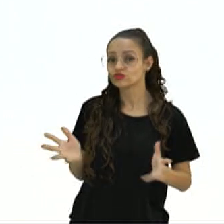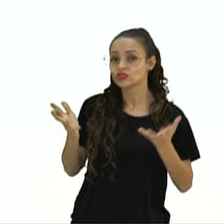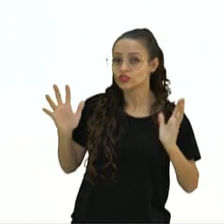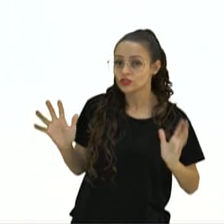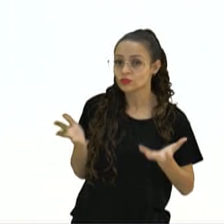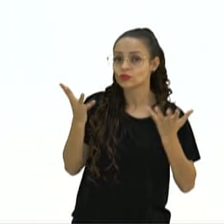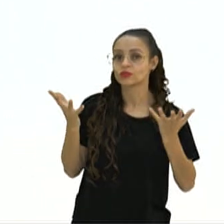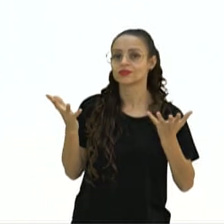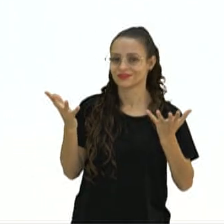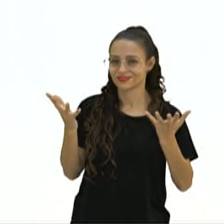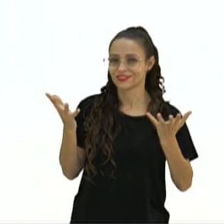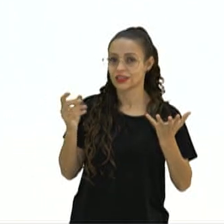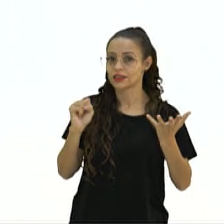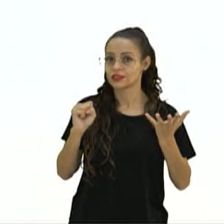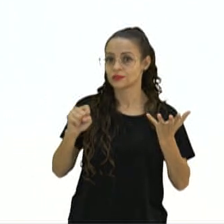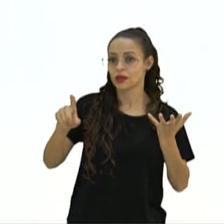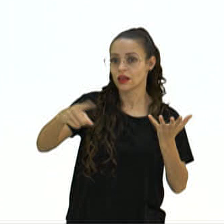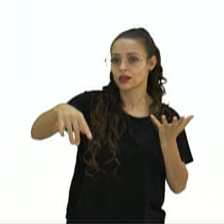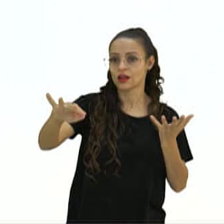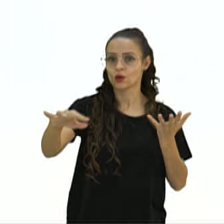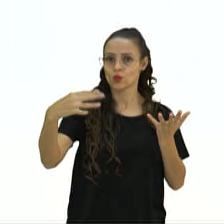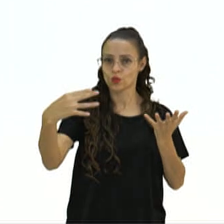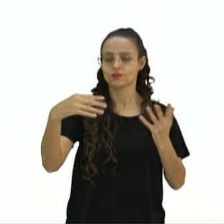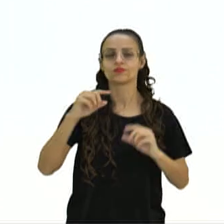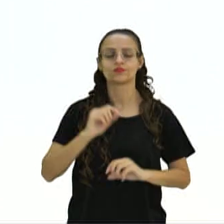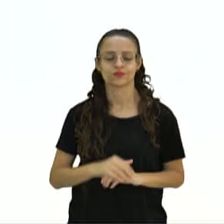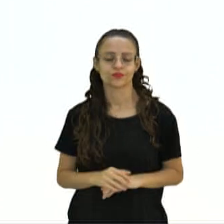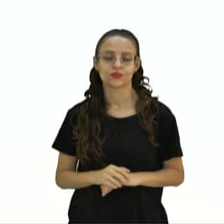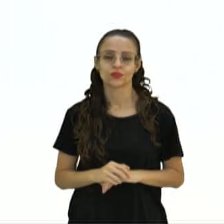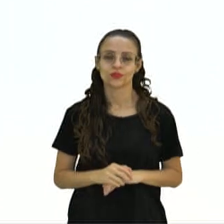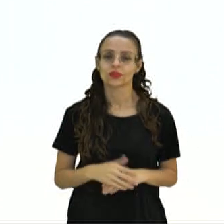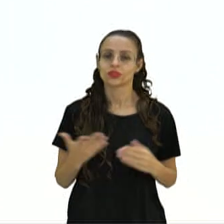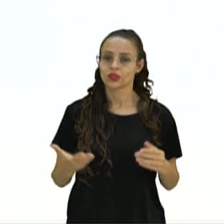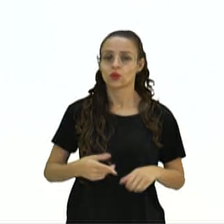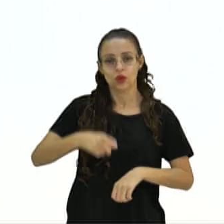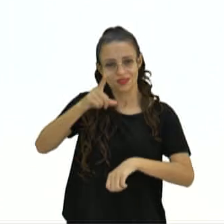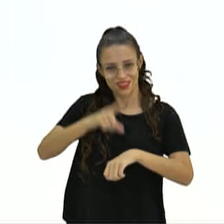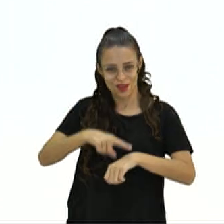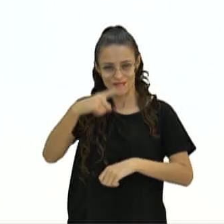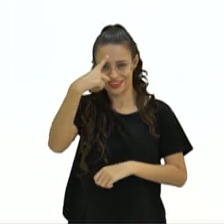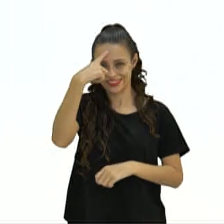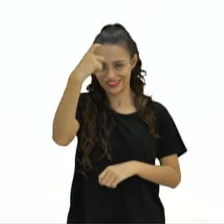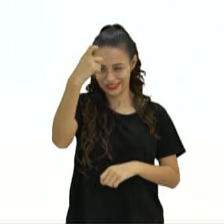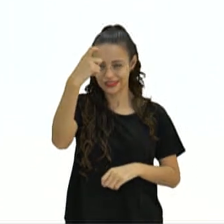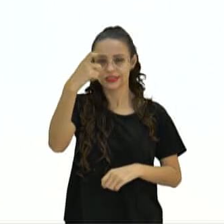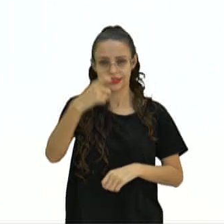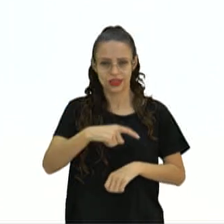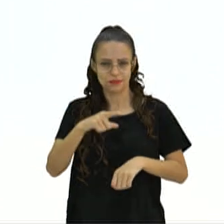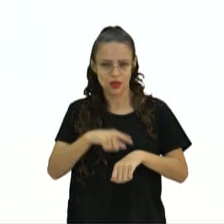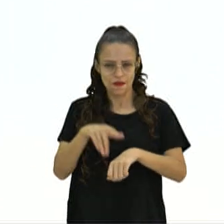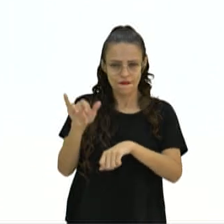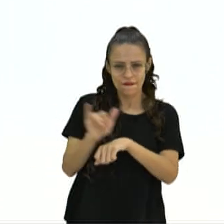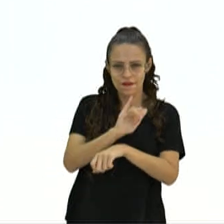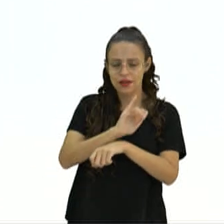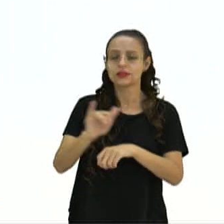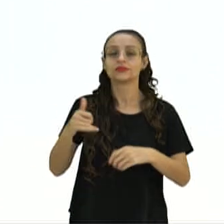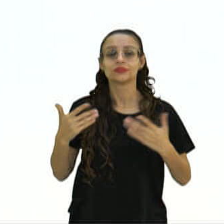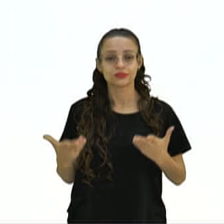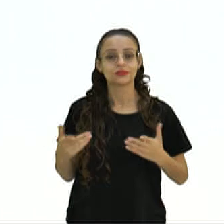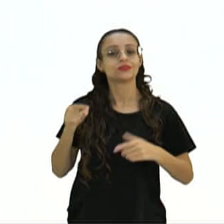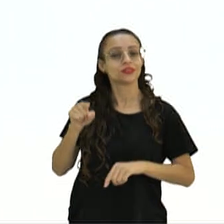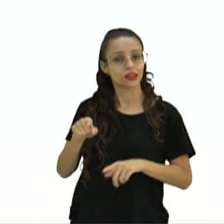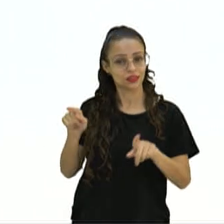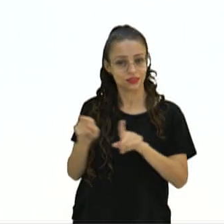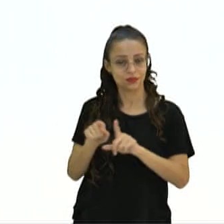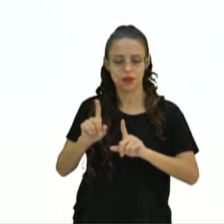esperando a resposta que o outro dará, né? Assim como na improvisação, né, que a pessoa tinha que improvisar algo, está realizando algo dentro das